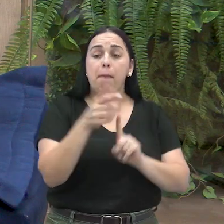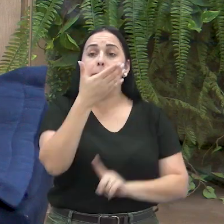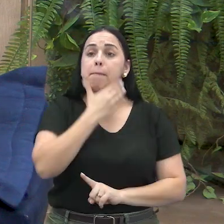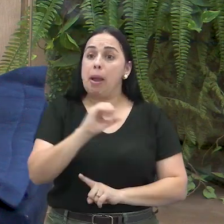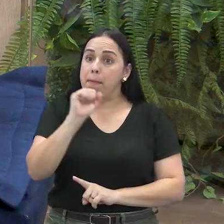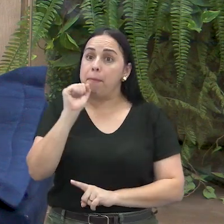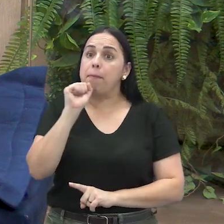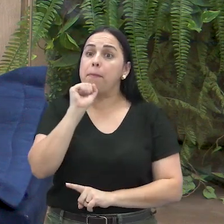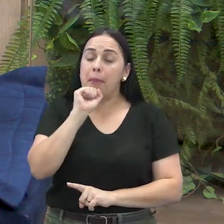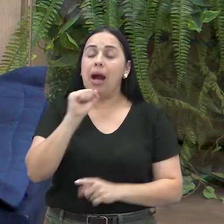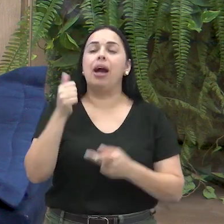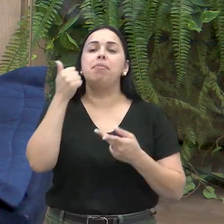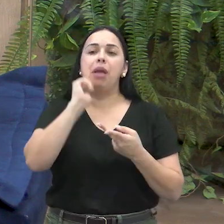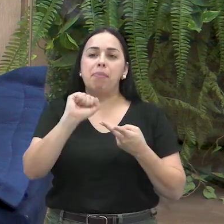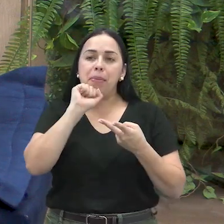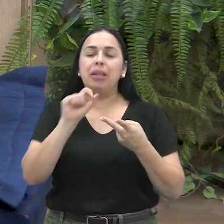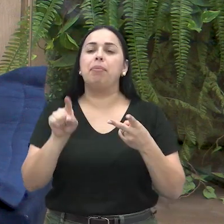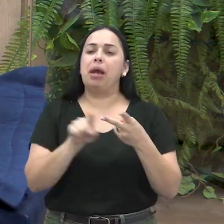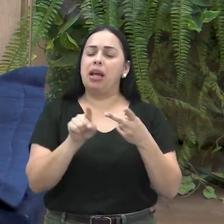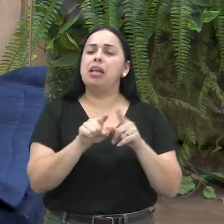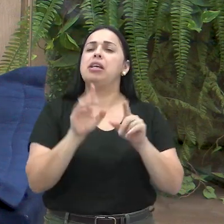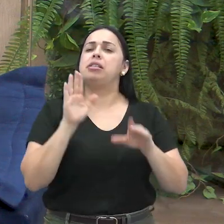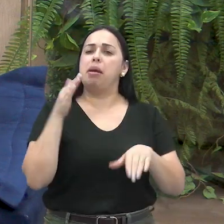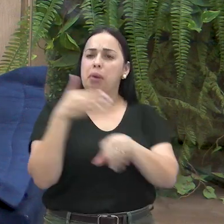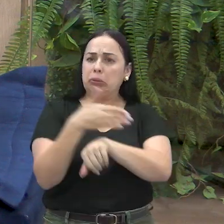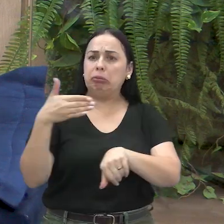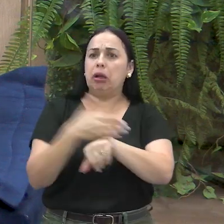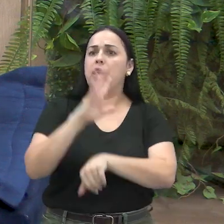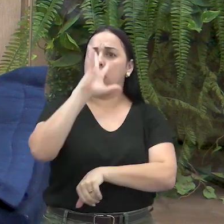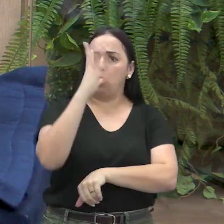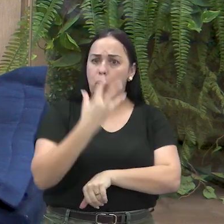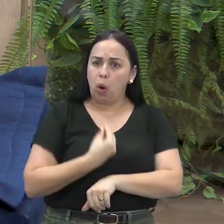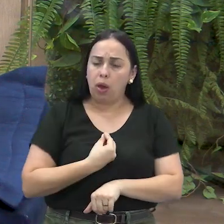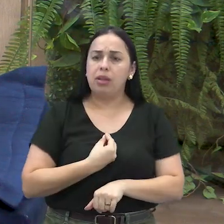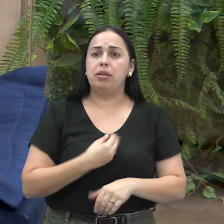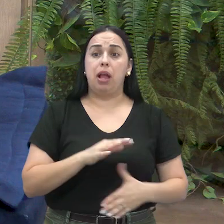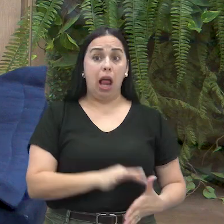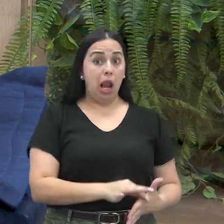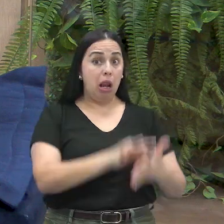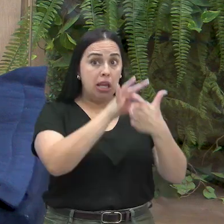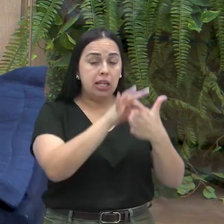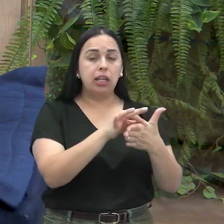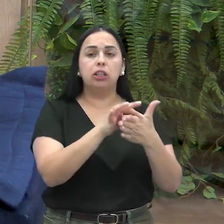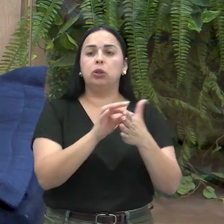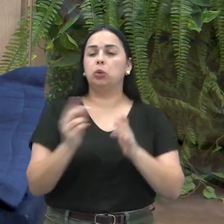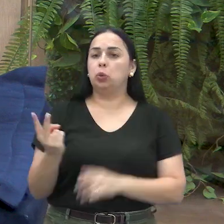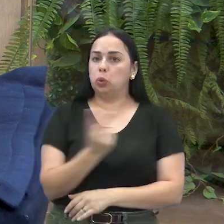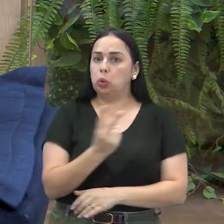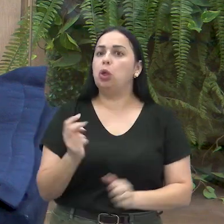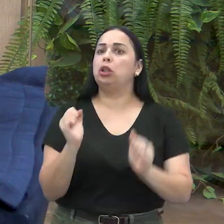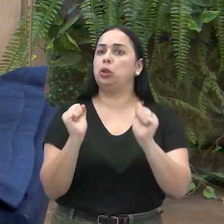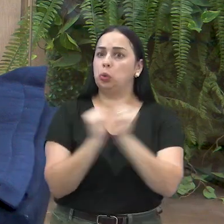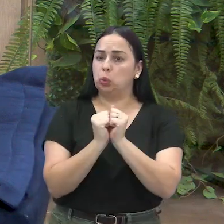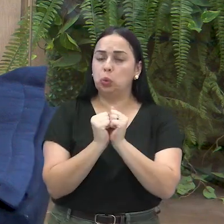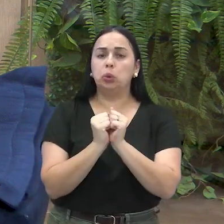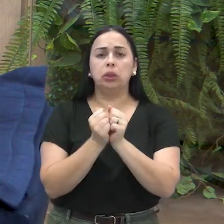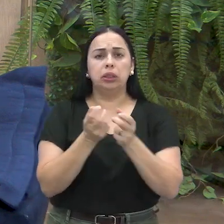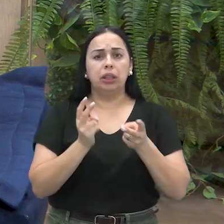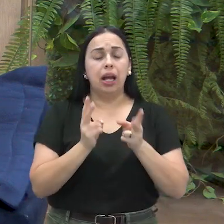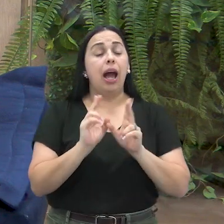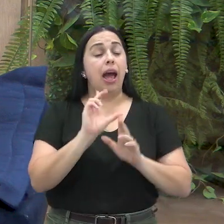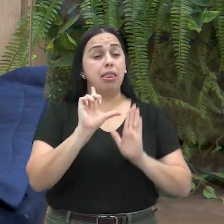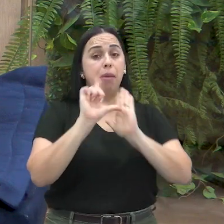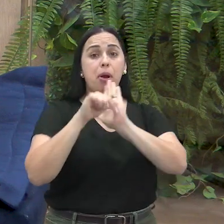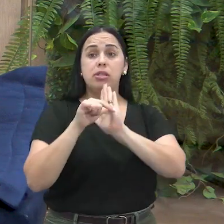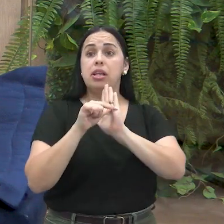mãe, ligados a vários centros espíritas de São José dos Campos, Meu pai foi um grande líder espírita, juntamente com a minha mãe. E aí, quando